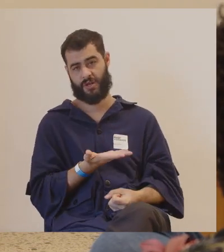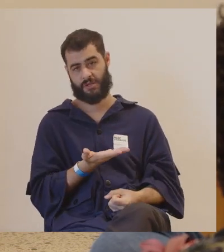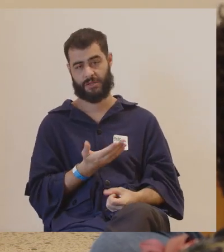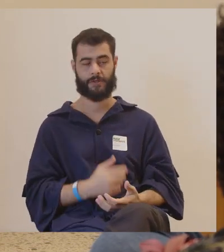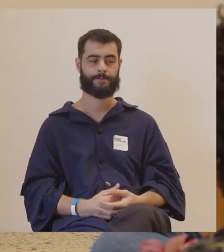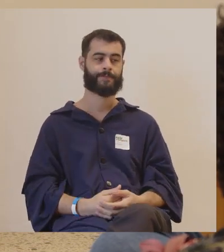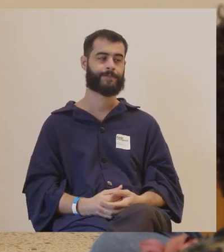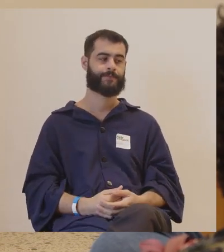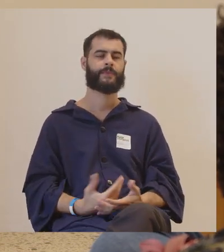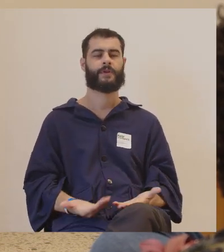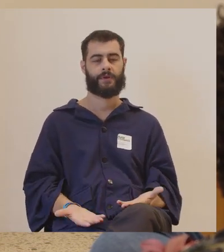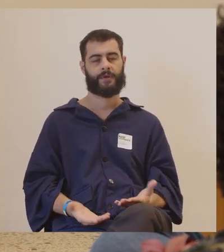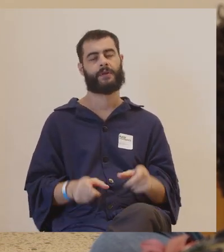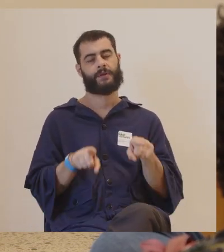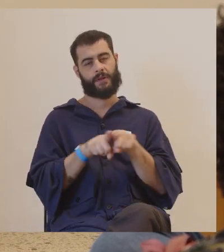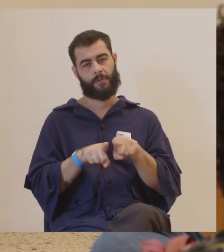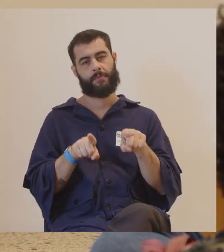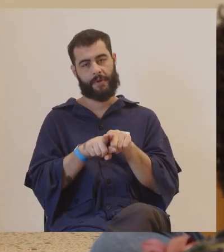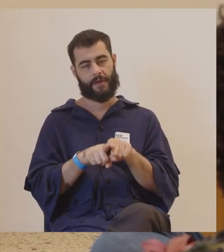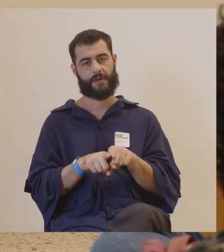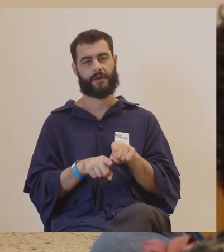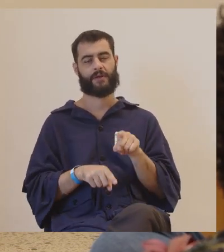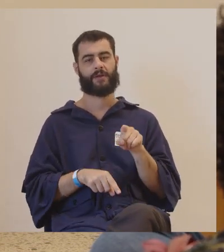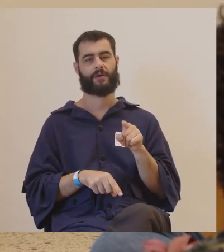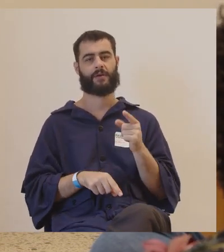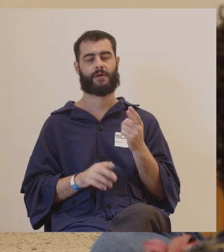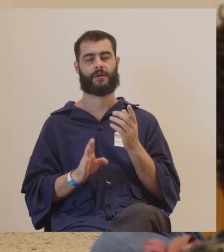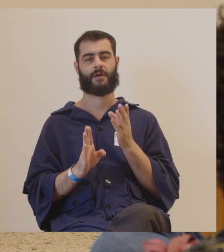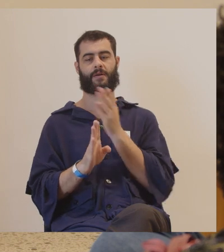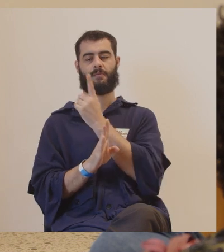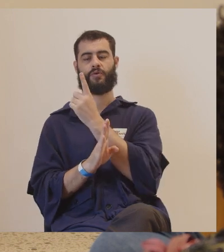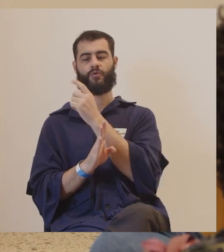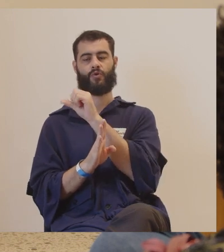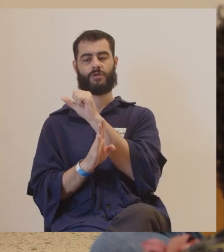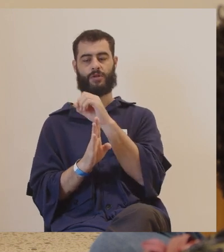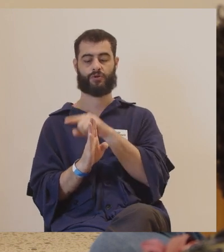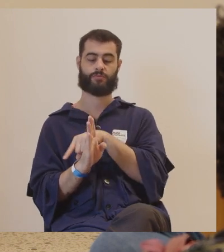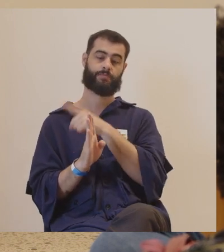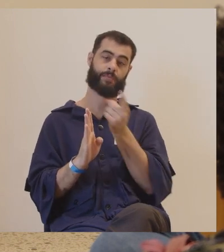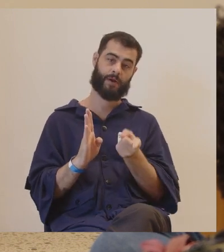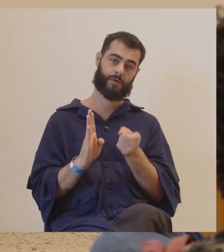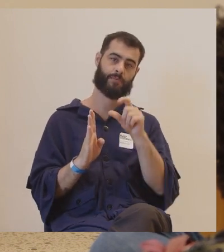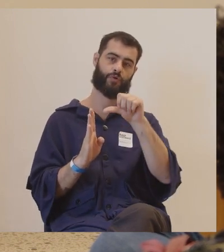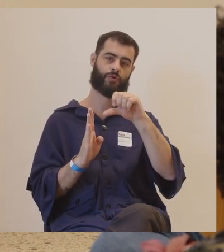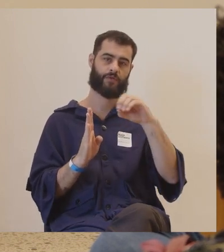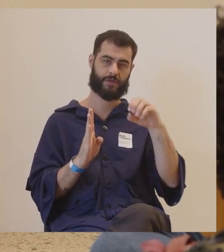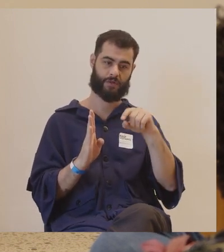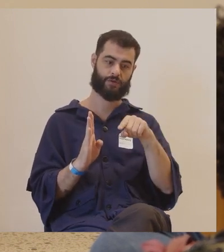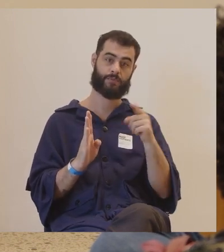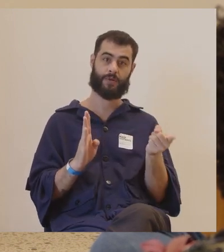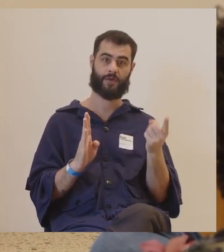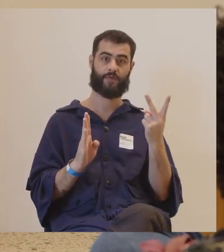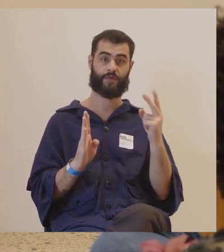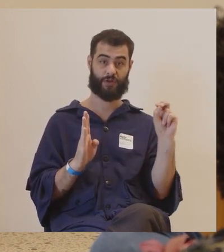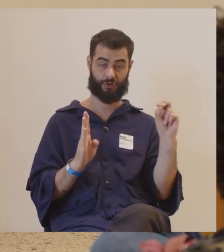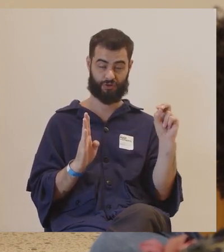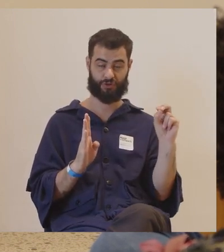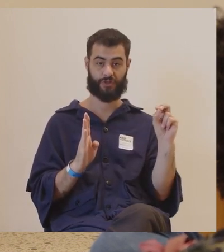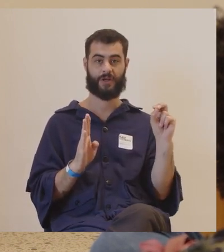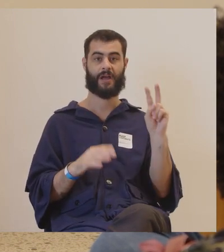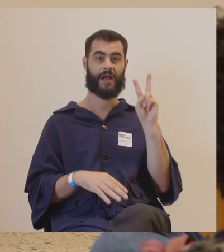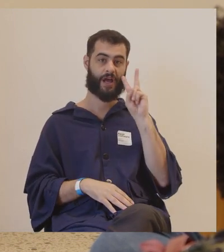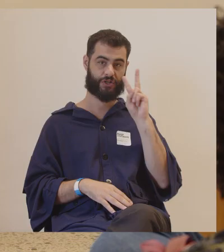falando na passagem do 19 para o 20, a gente vai ver que a pintura do